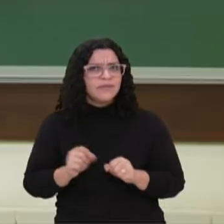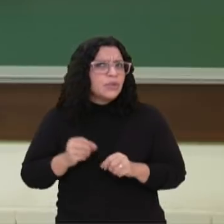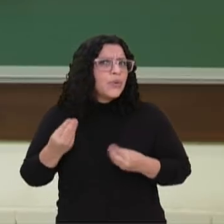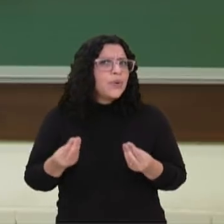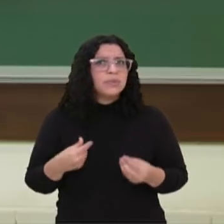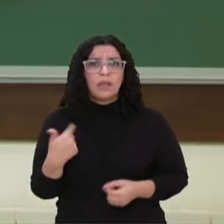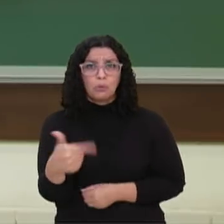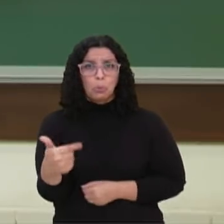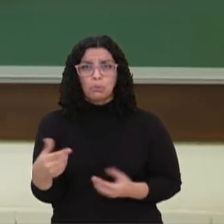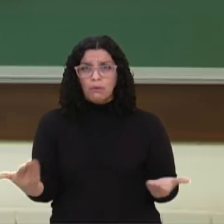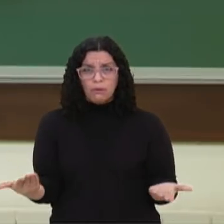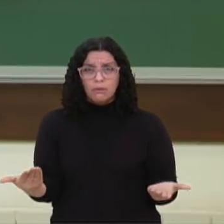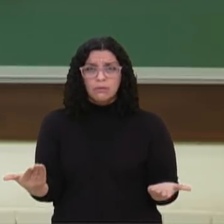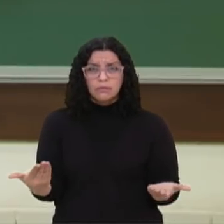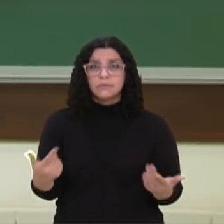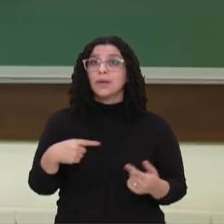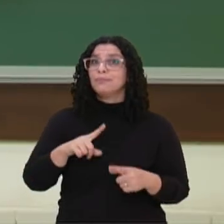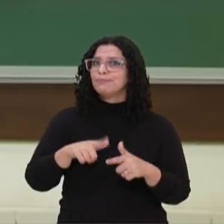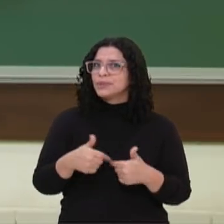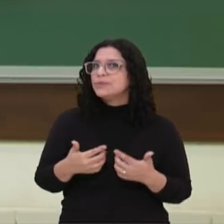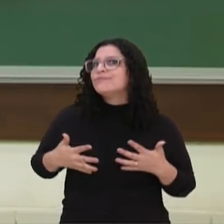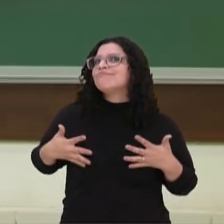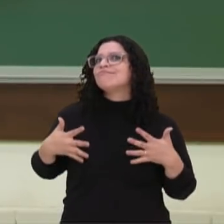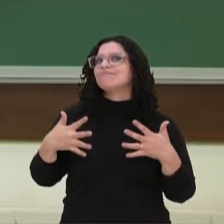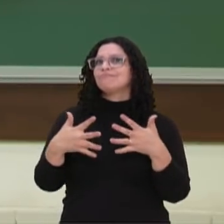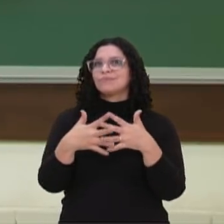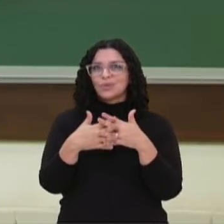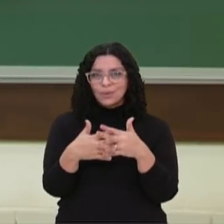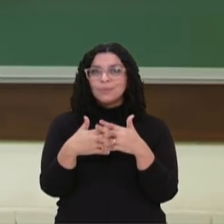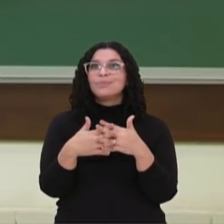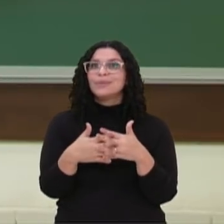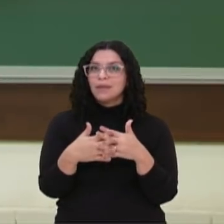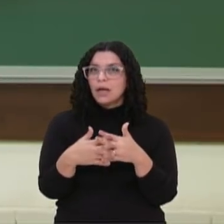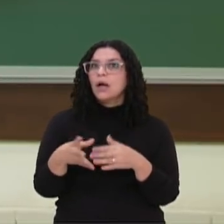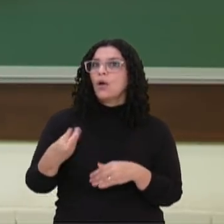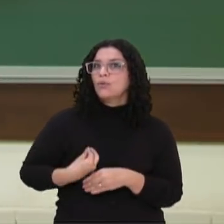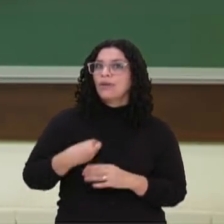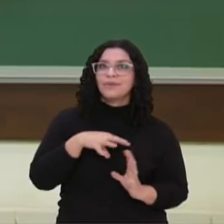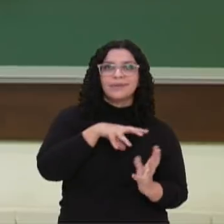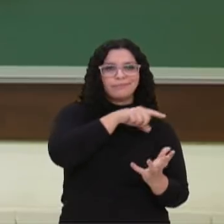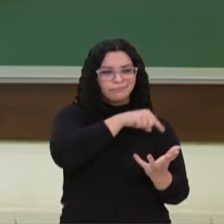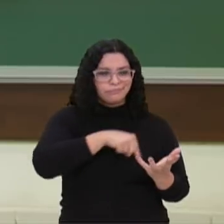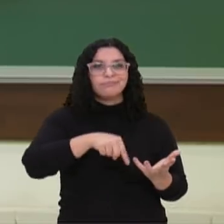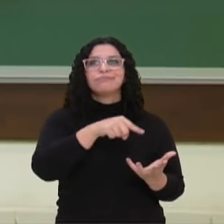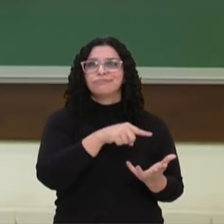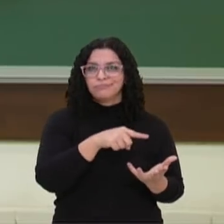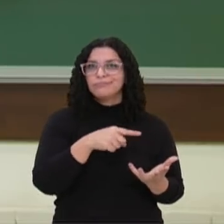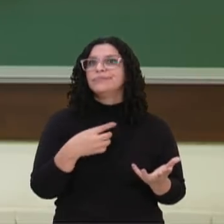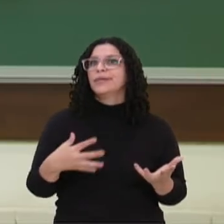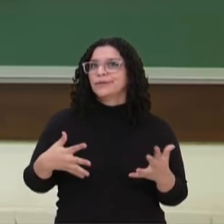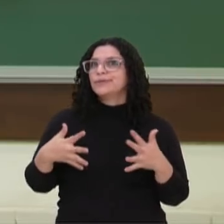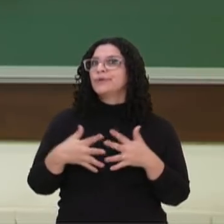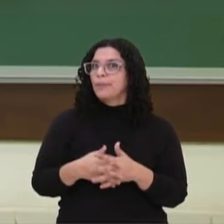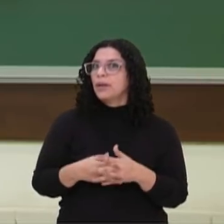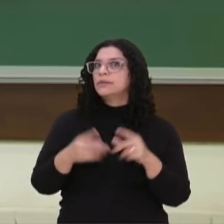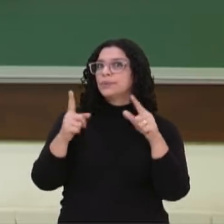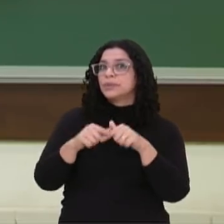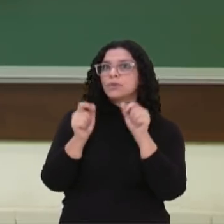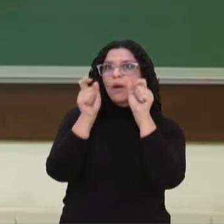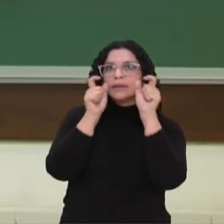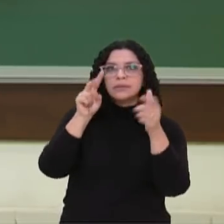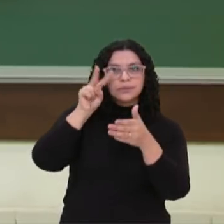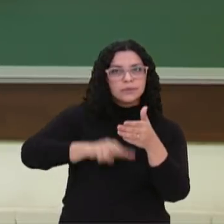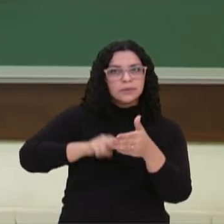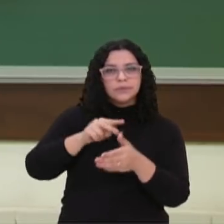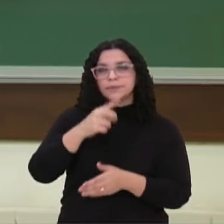fazer? Não é verdade? Então vai ficar bem complicado a vida aqui no planeta Terra. Então, prestem bastante atenção na